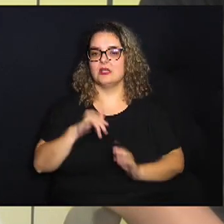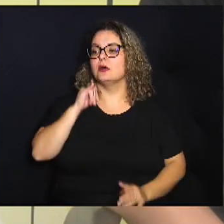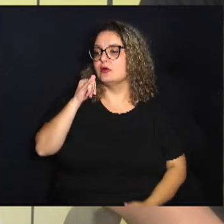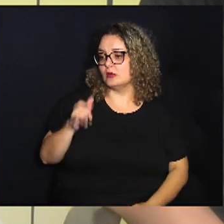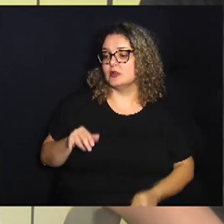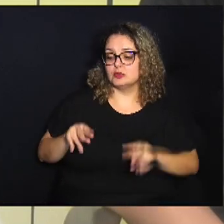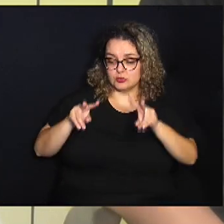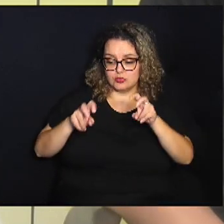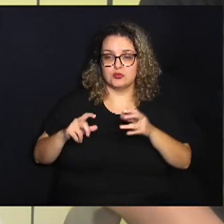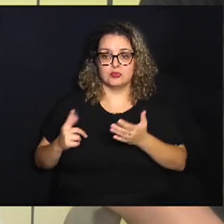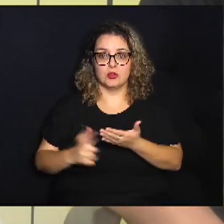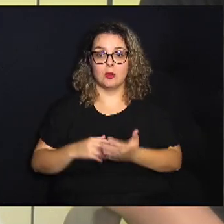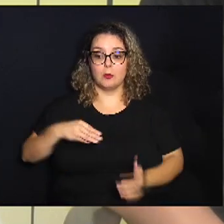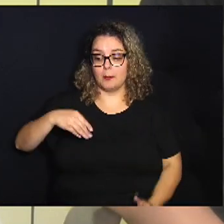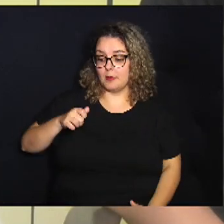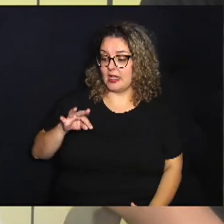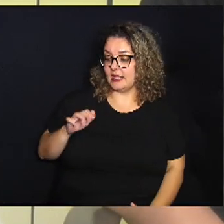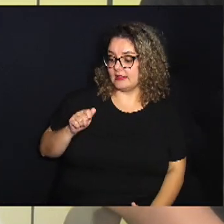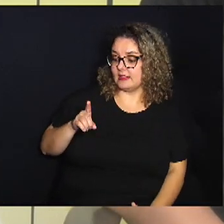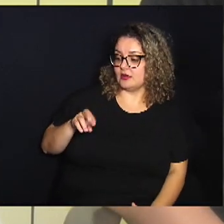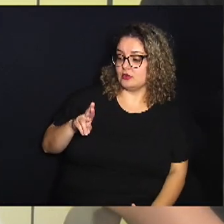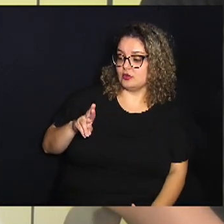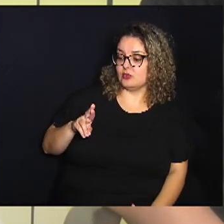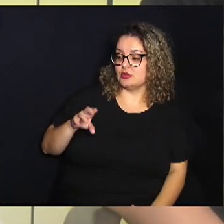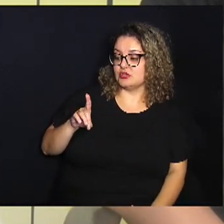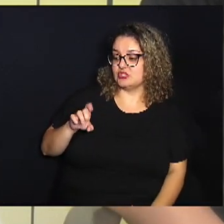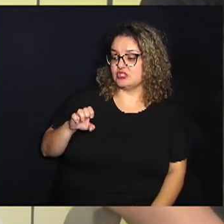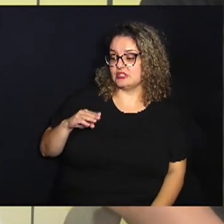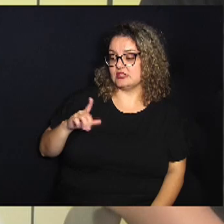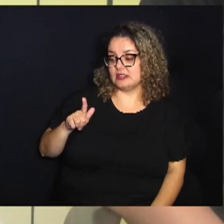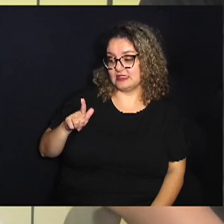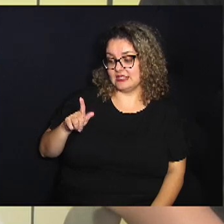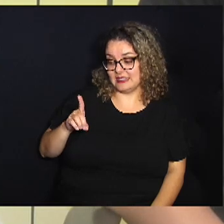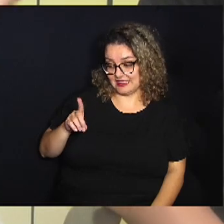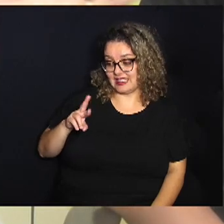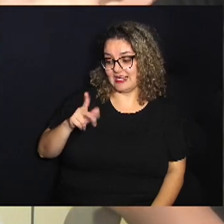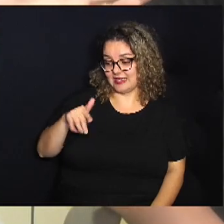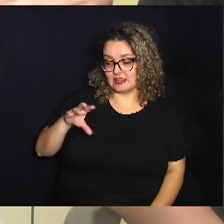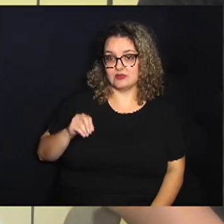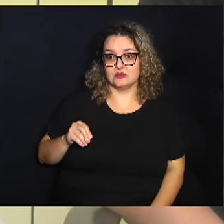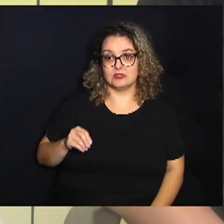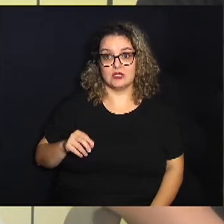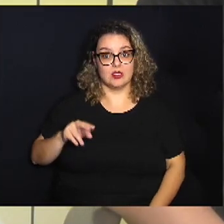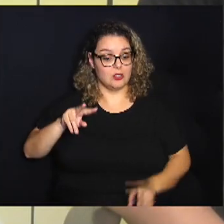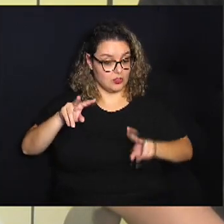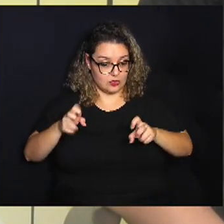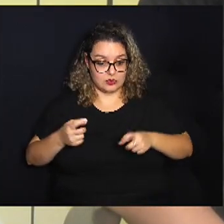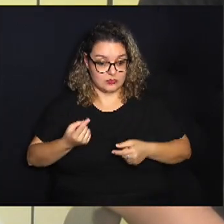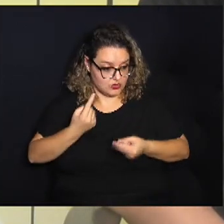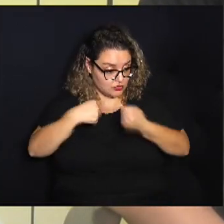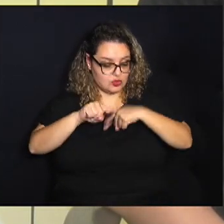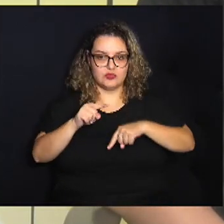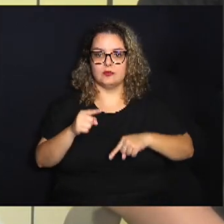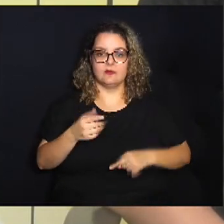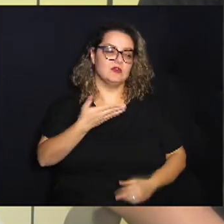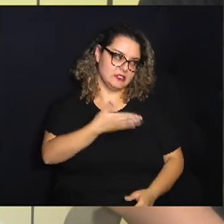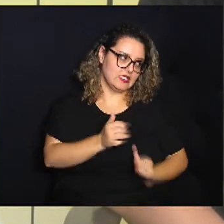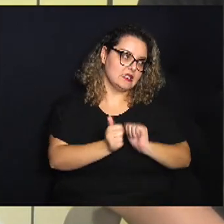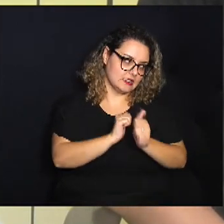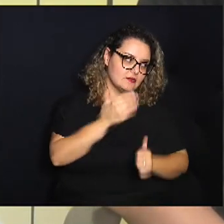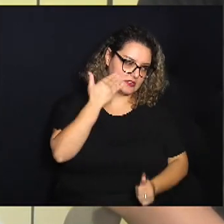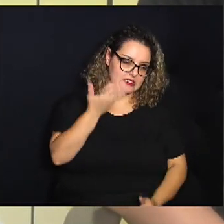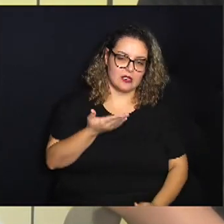do livro, né, Matador de Dragões, porque é um termo que ele usa para superar os próprios problemas. Você é atleta, você sabe. Os medos.